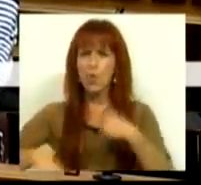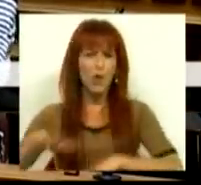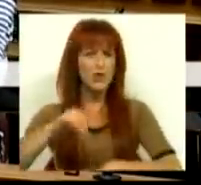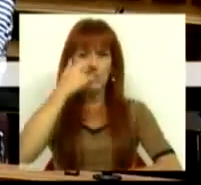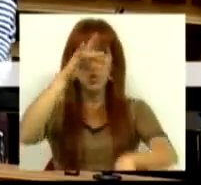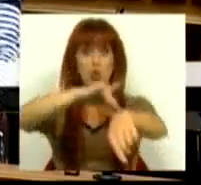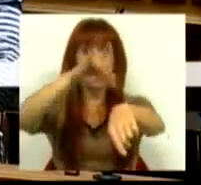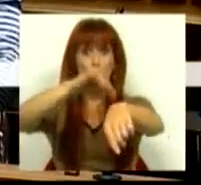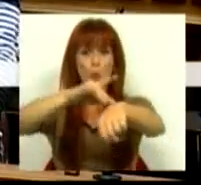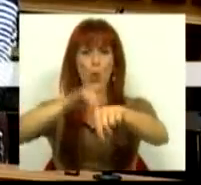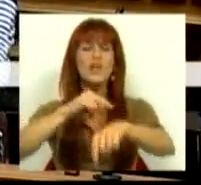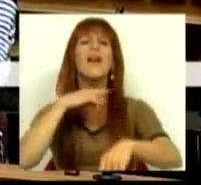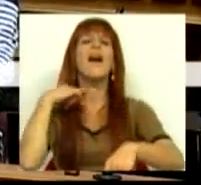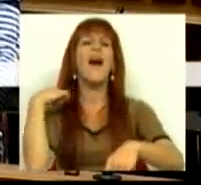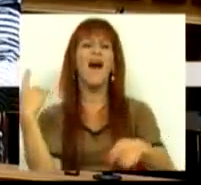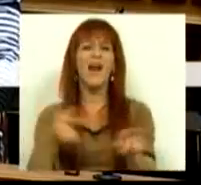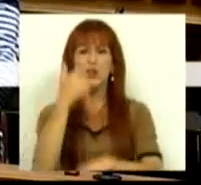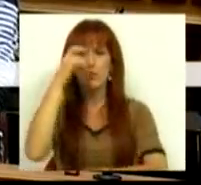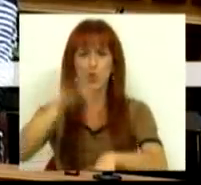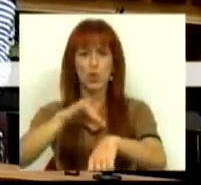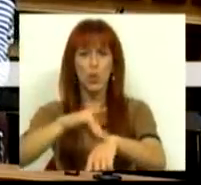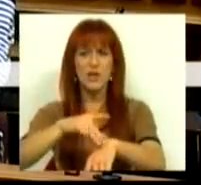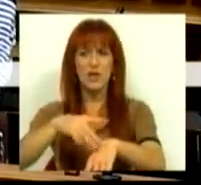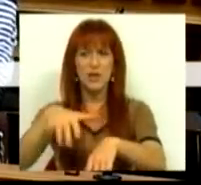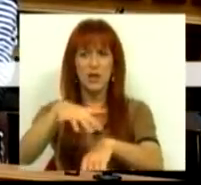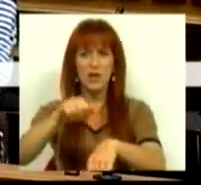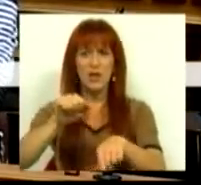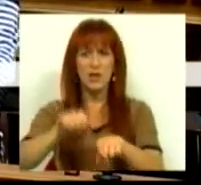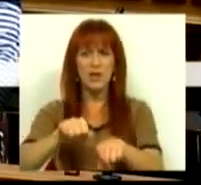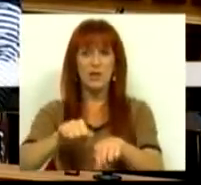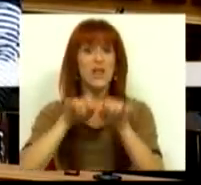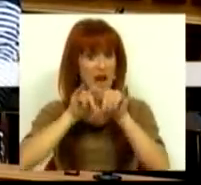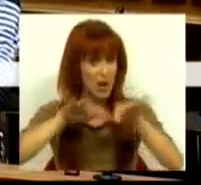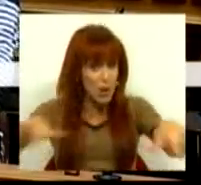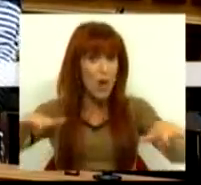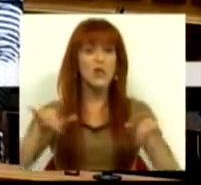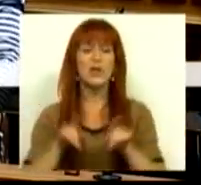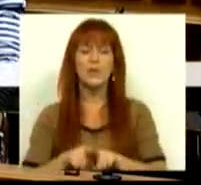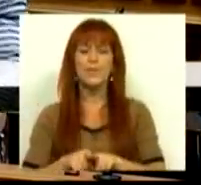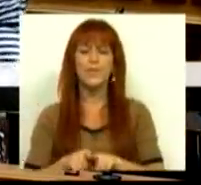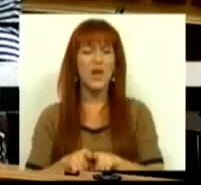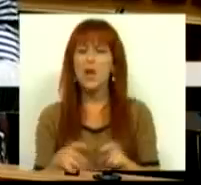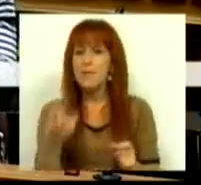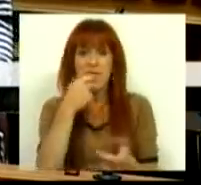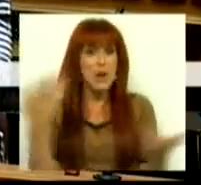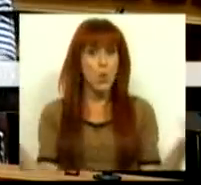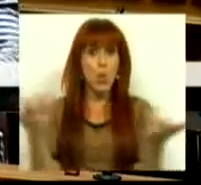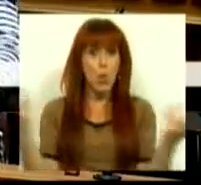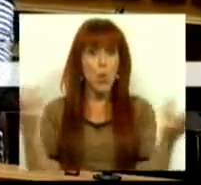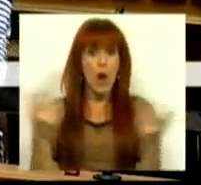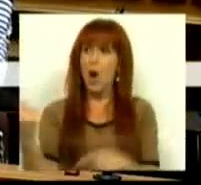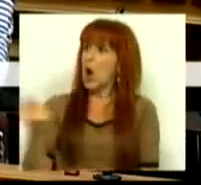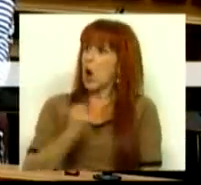de doentes de doenças raras, doentes em situações de doenças oncológicas, que não têm medicamentos ou que